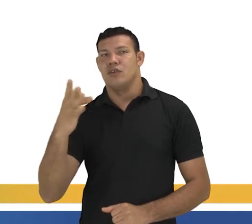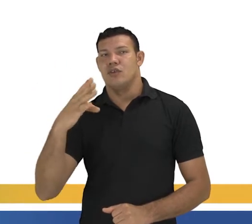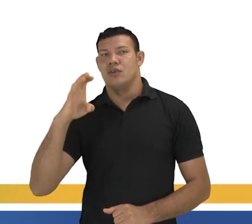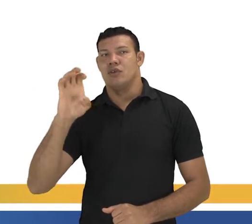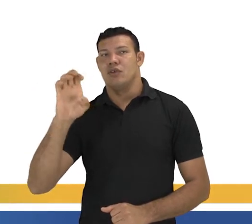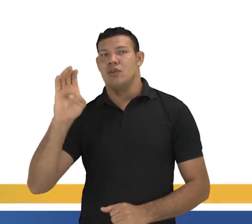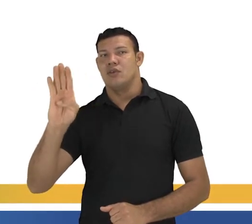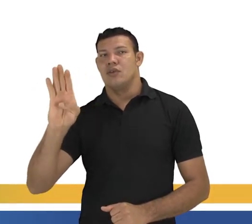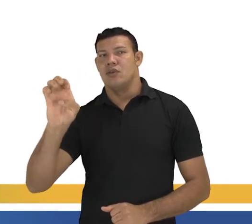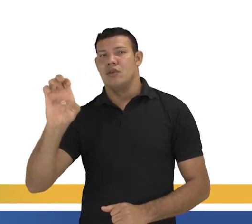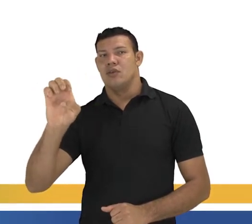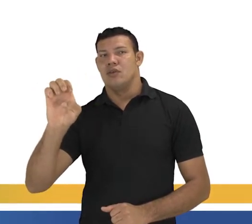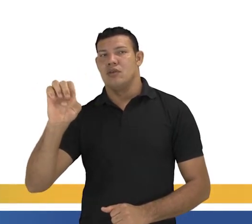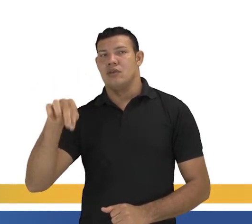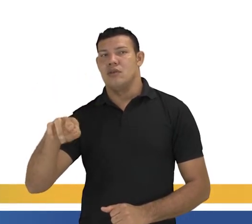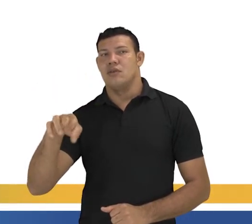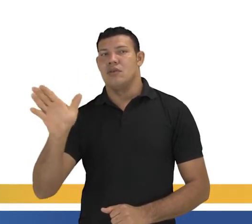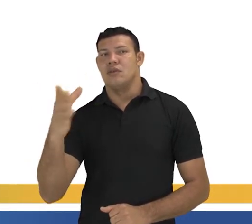nada ultimamente.